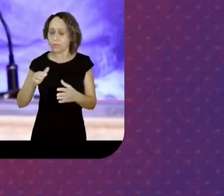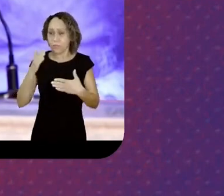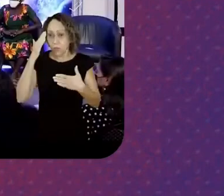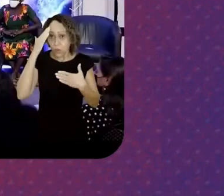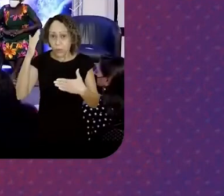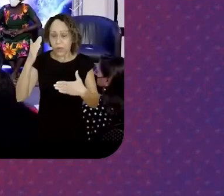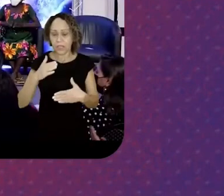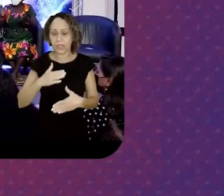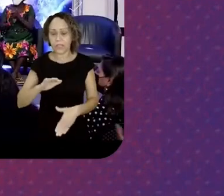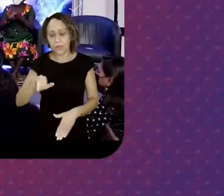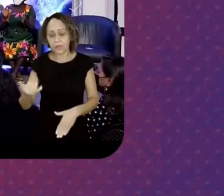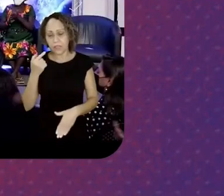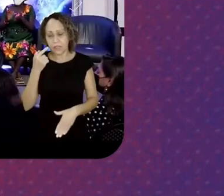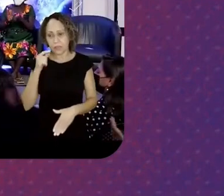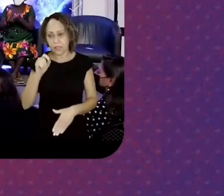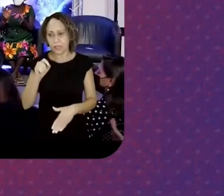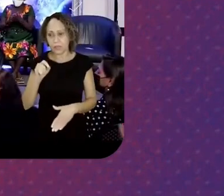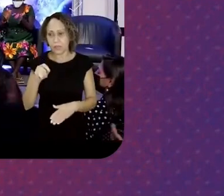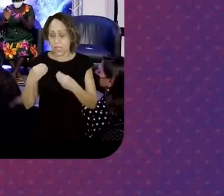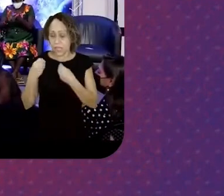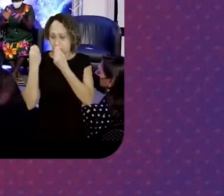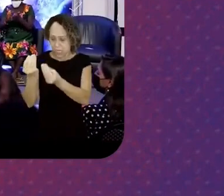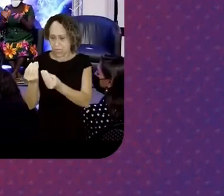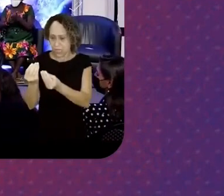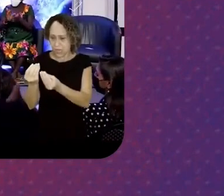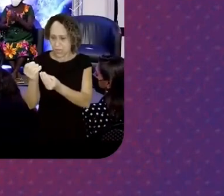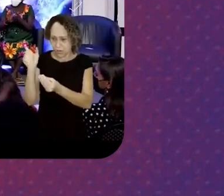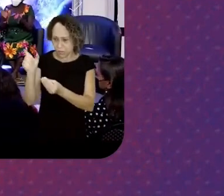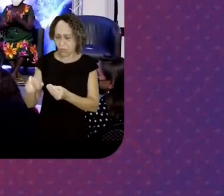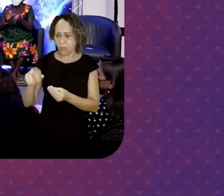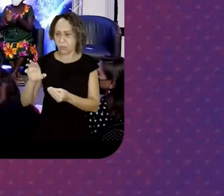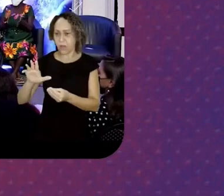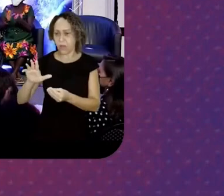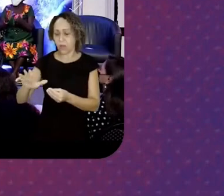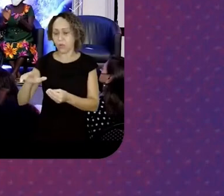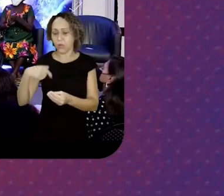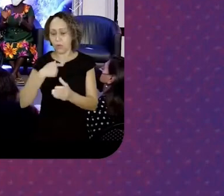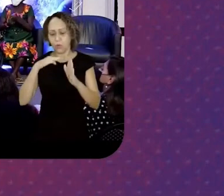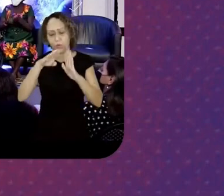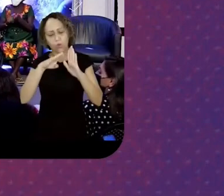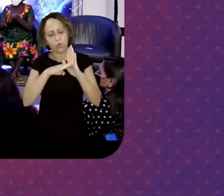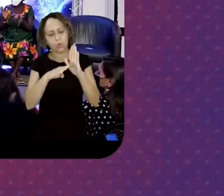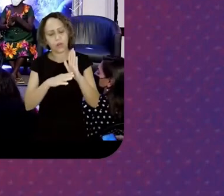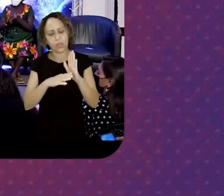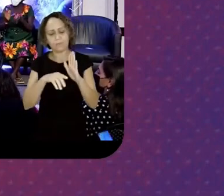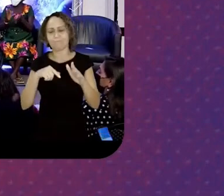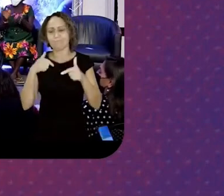Obrigada, gente. Eu realmente estou muito emocionada.